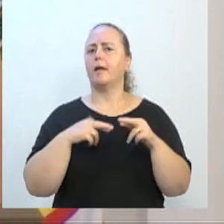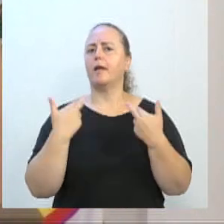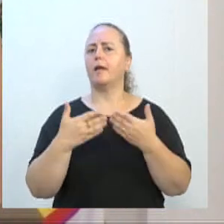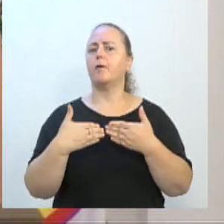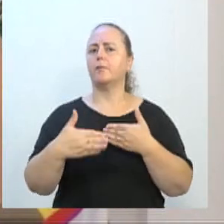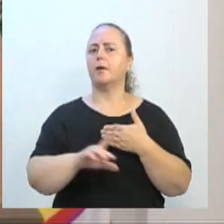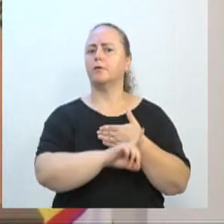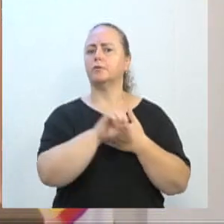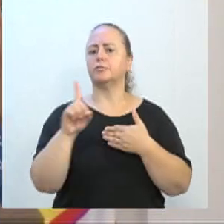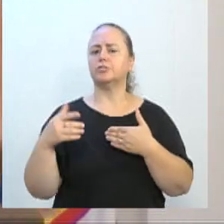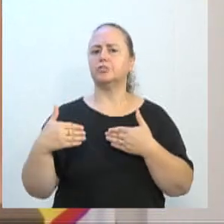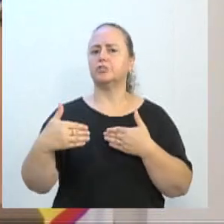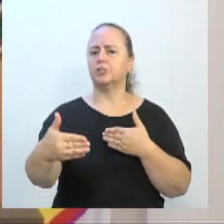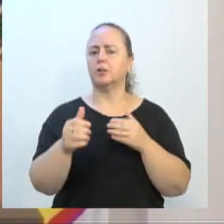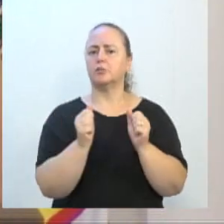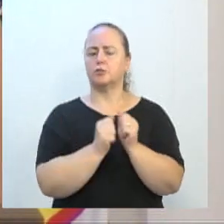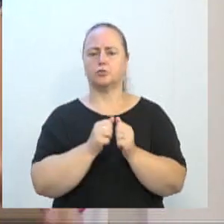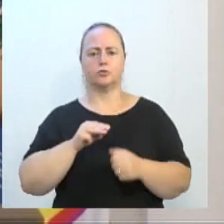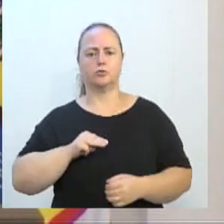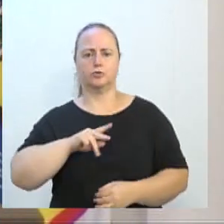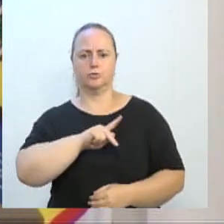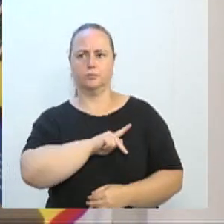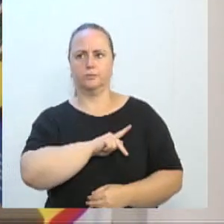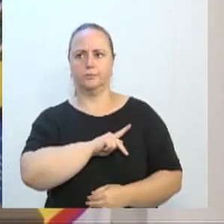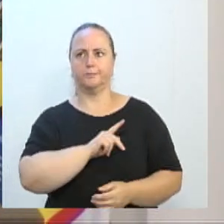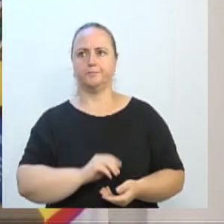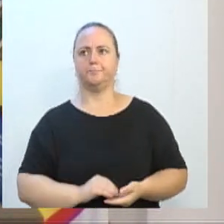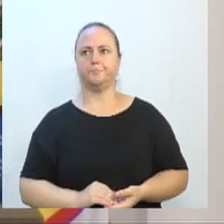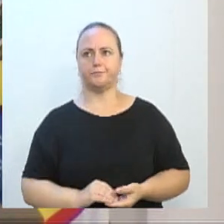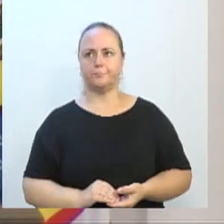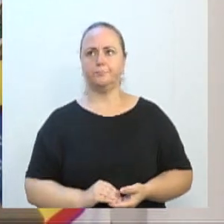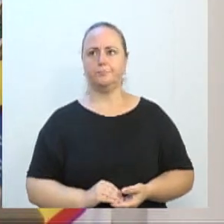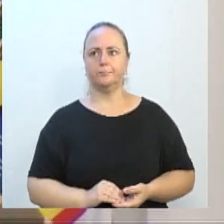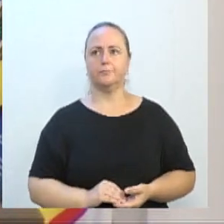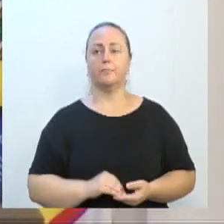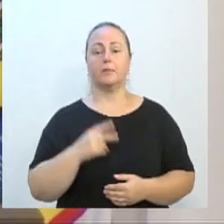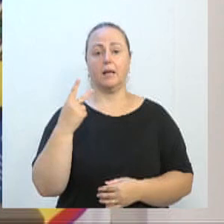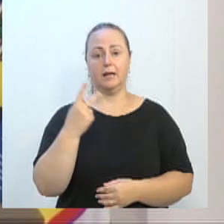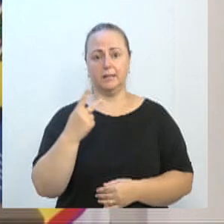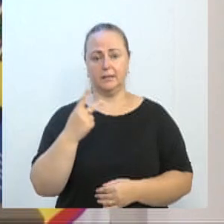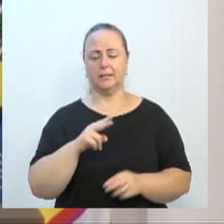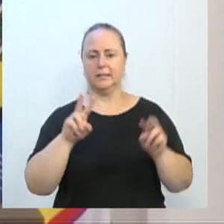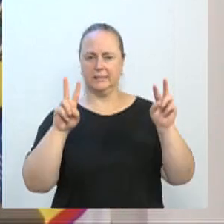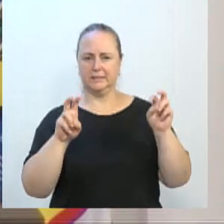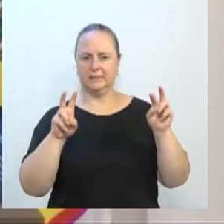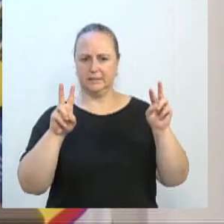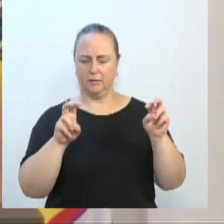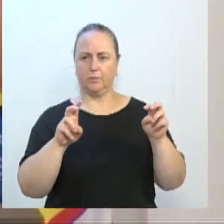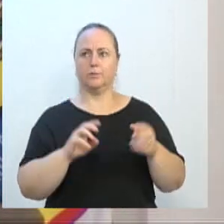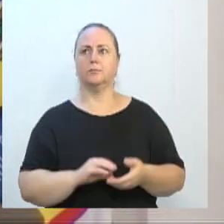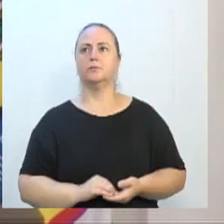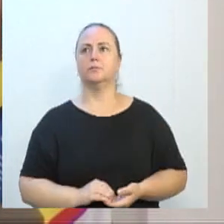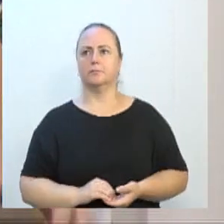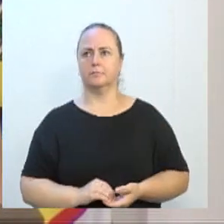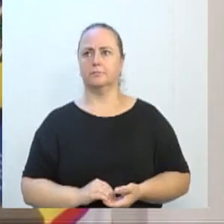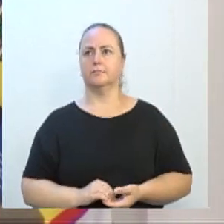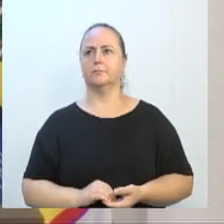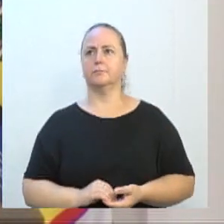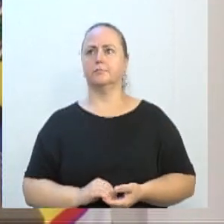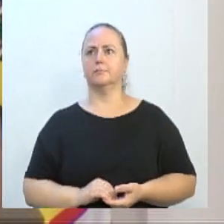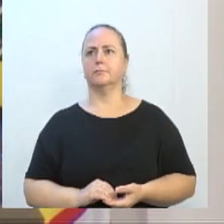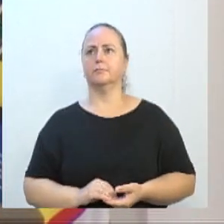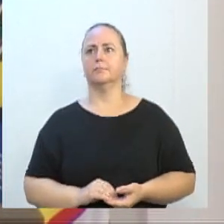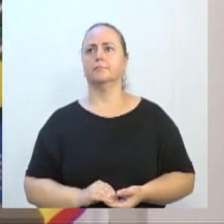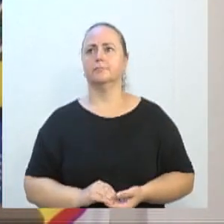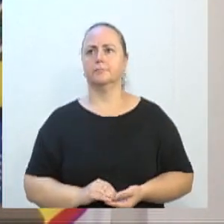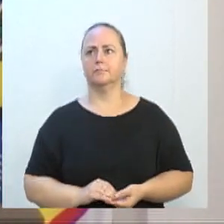em breve aqui com o Ministério Público. Um segundo assunto que eu trago aqui hoje diz respeito... Concedo a parte, com